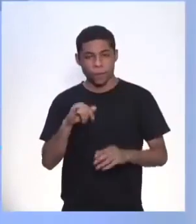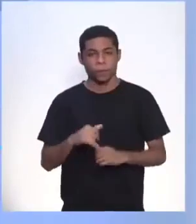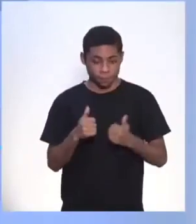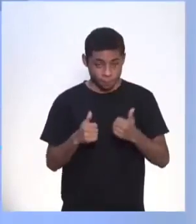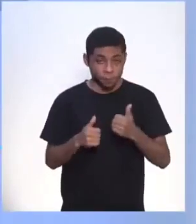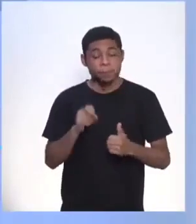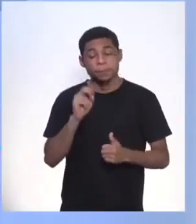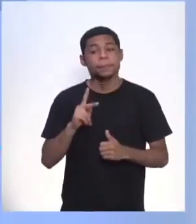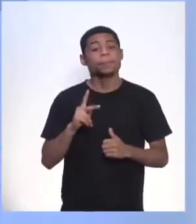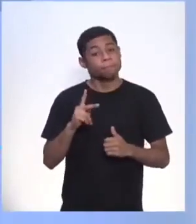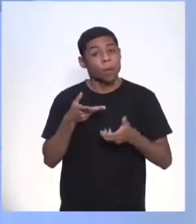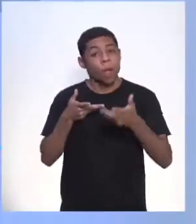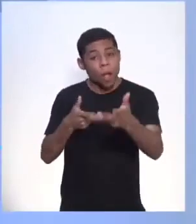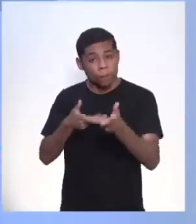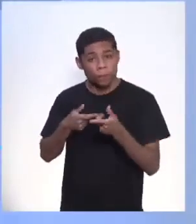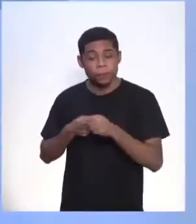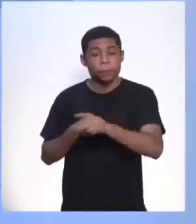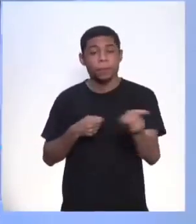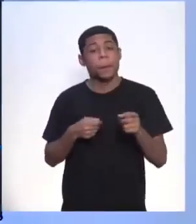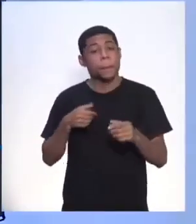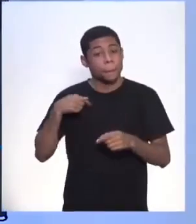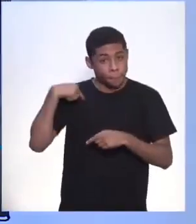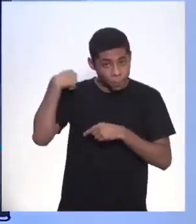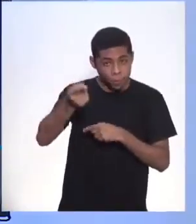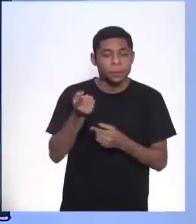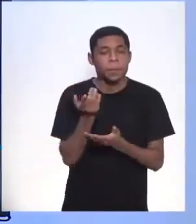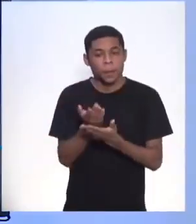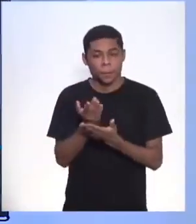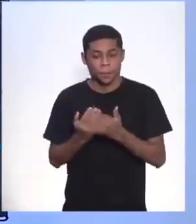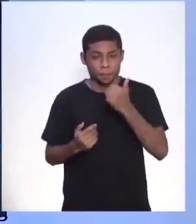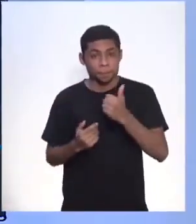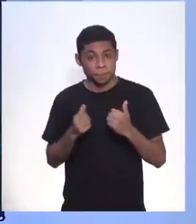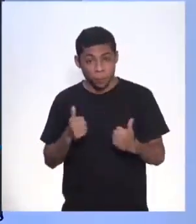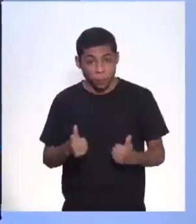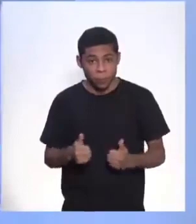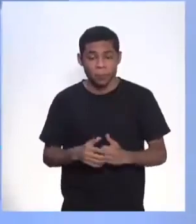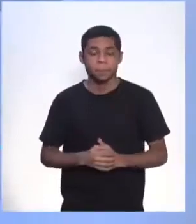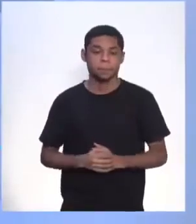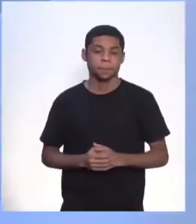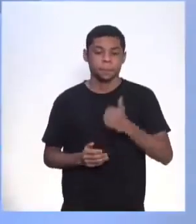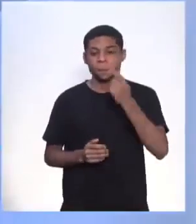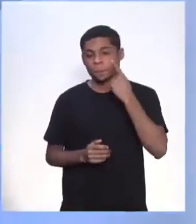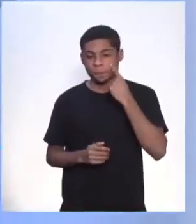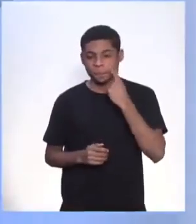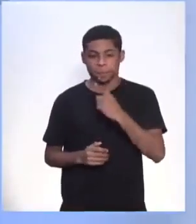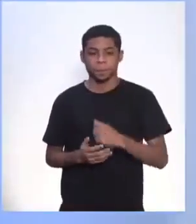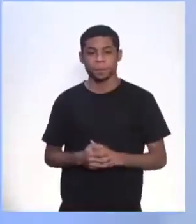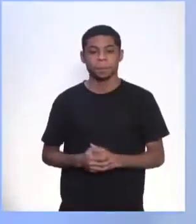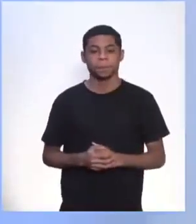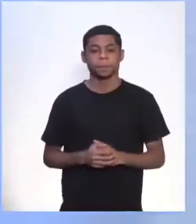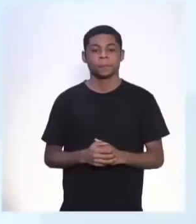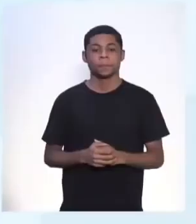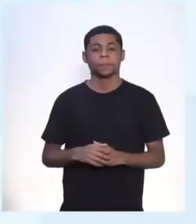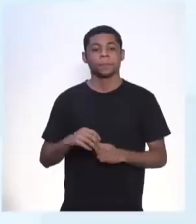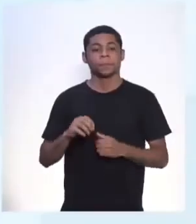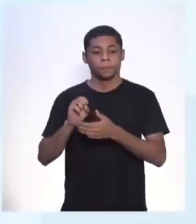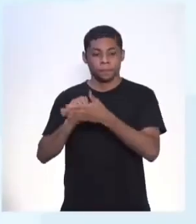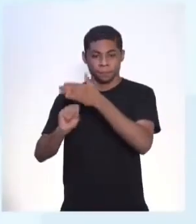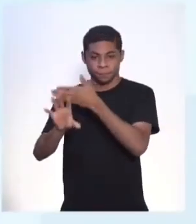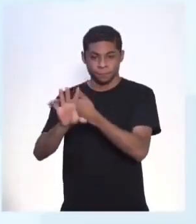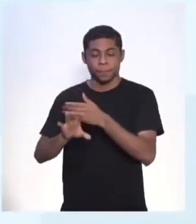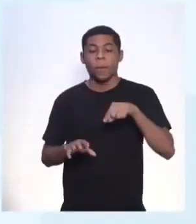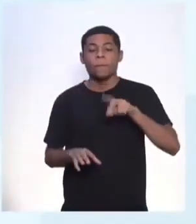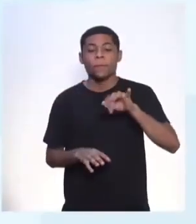e já deixo o convite, tá, para as próximas aulas. Tudo bem? Tá? Olha lá, como já é de praxe, nosso diretor vai colocar